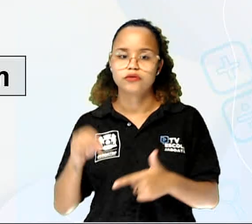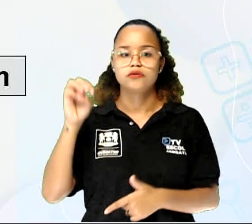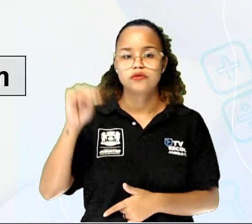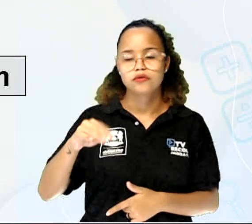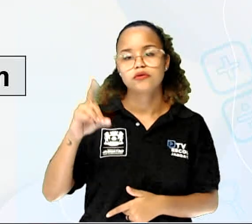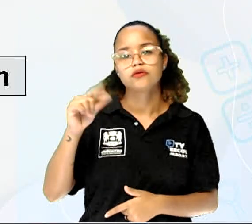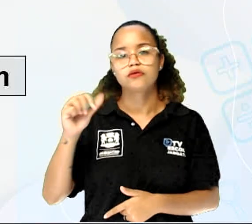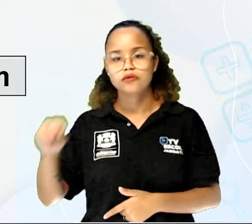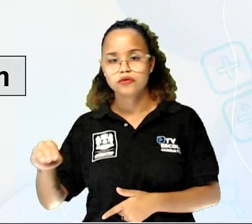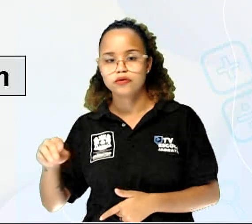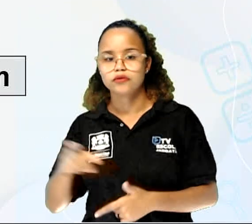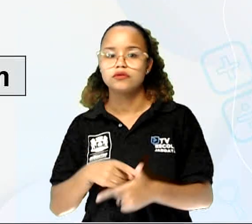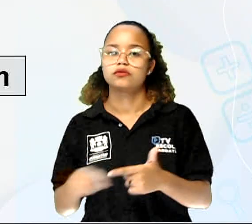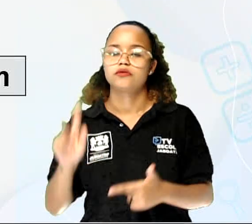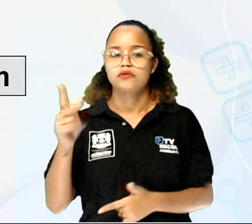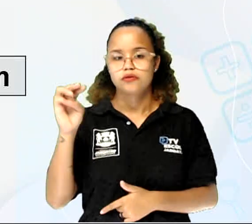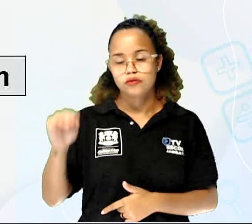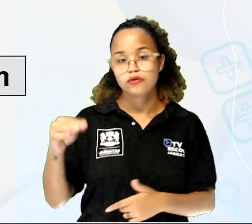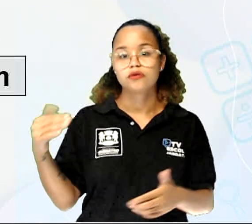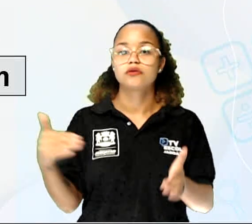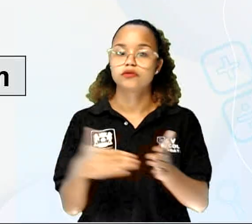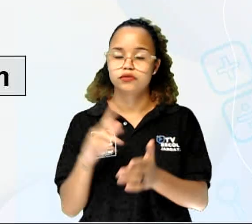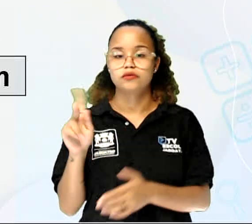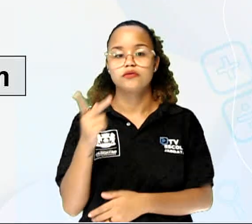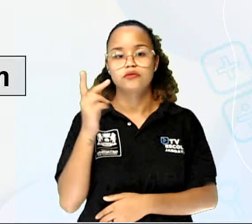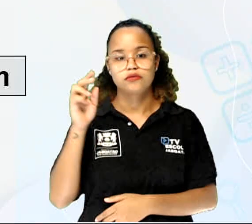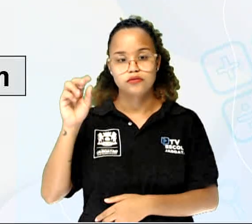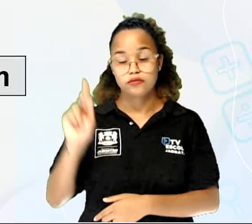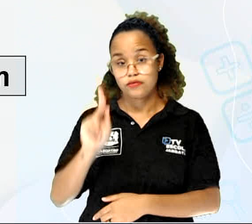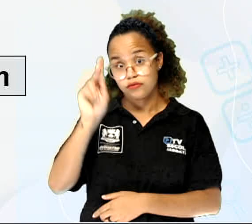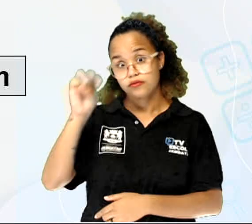hectômetro e de hectômetro para metro.